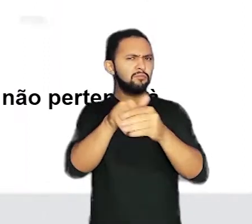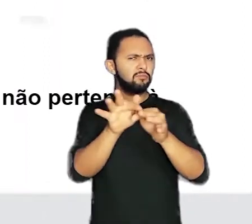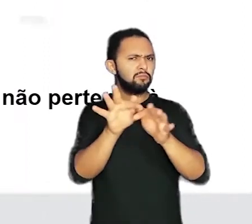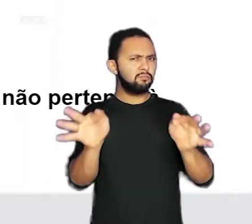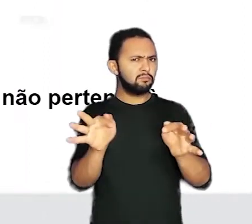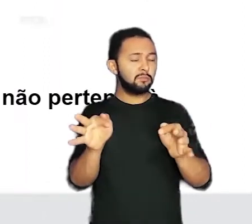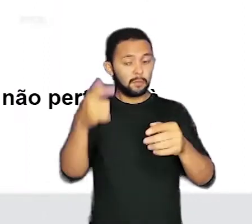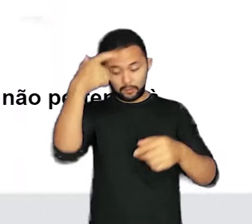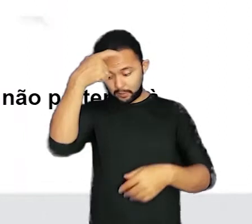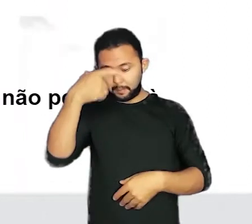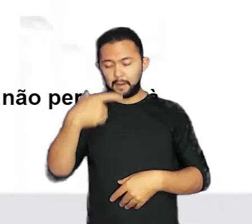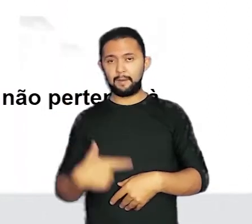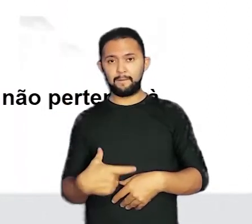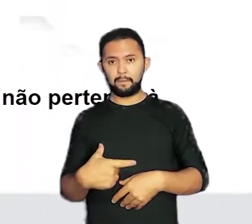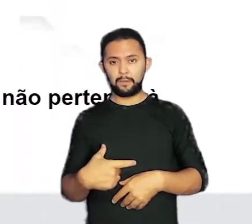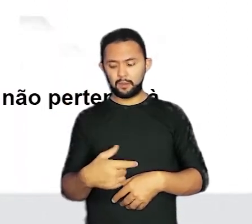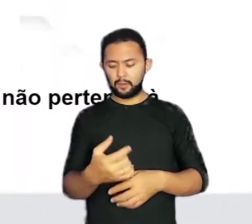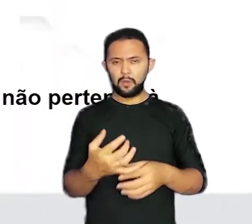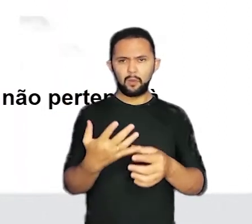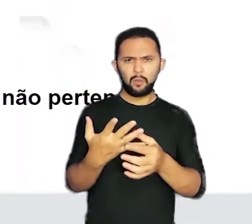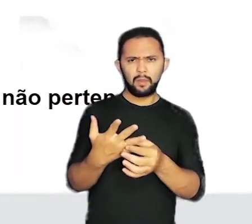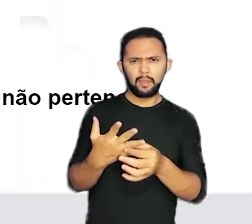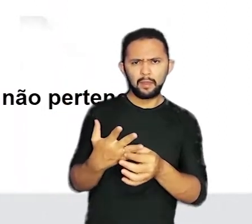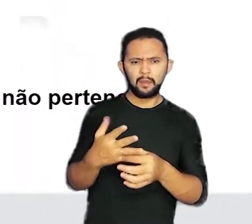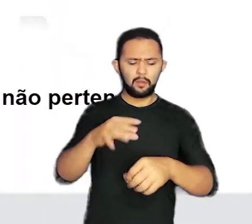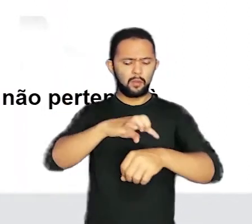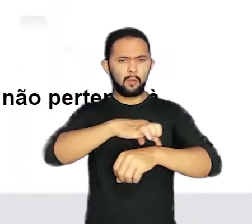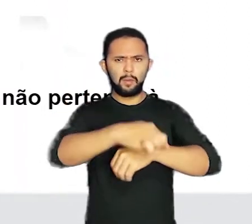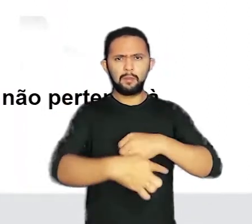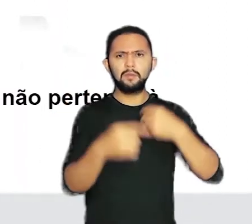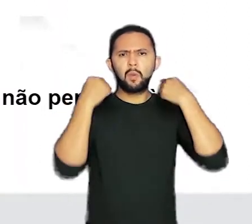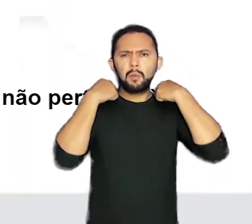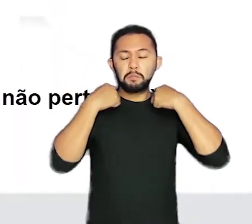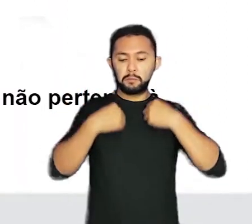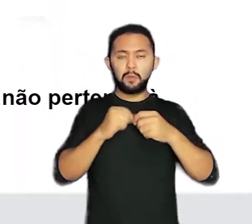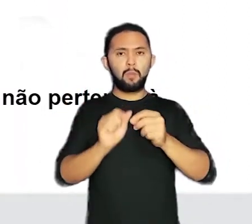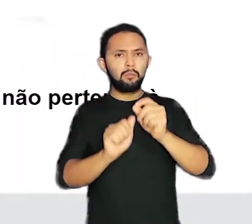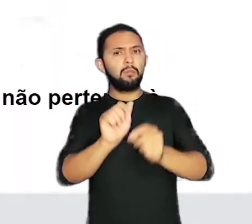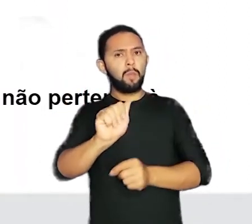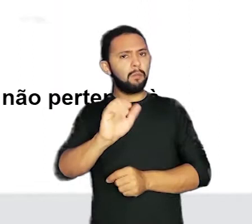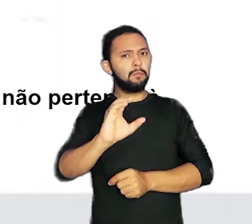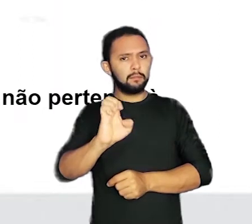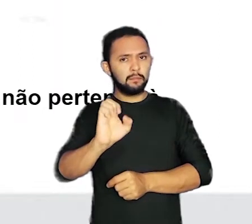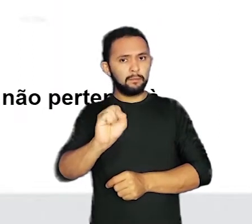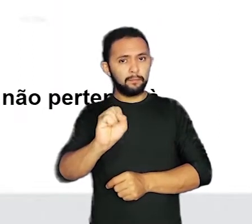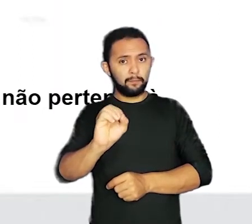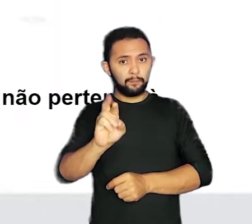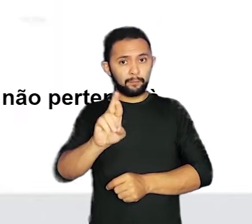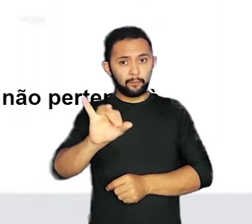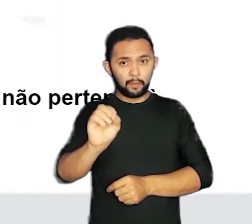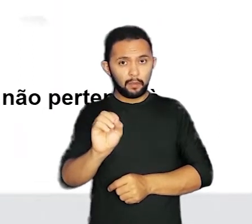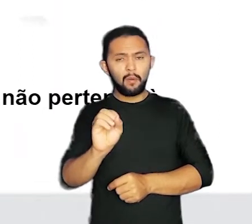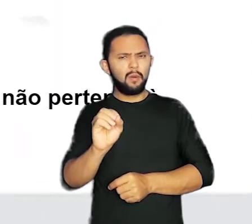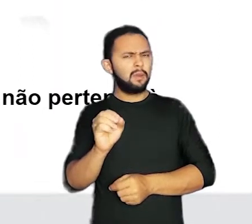um acessório, o anel é um acessório, um cordão é um acessório, o relógio é um acessório. É obrigatório a